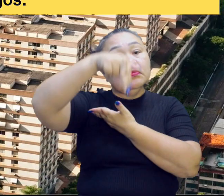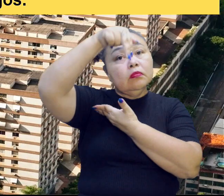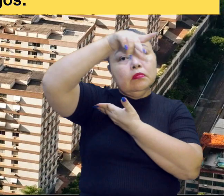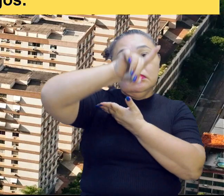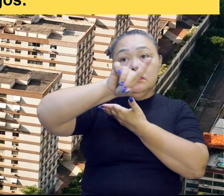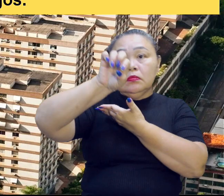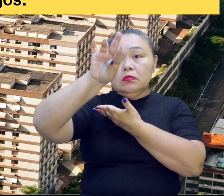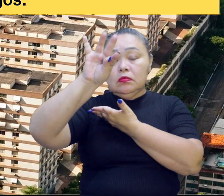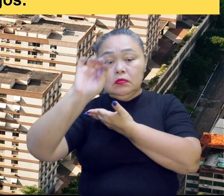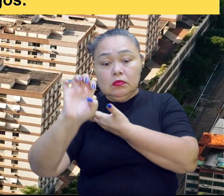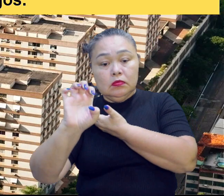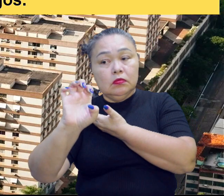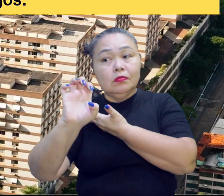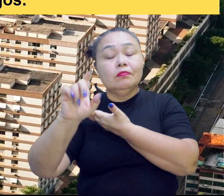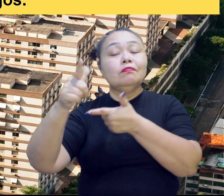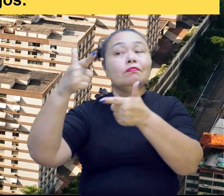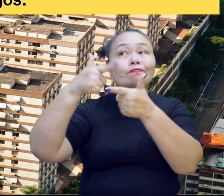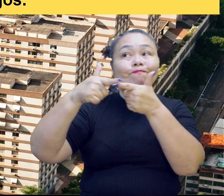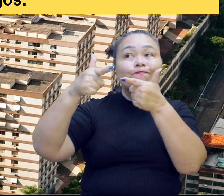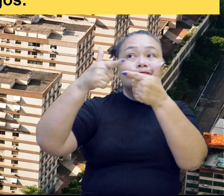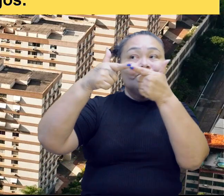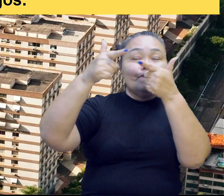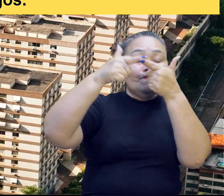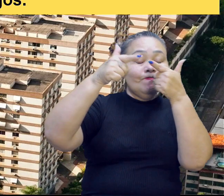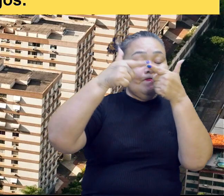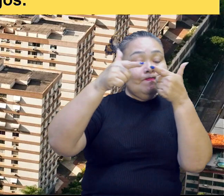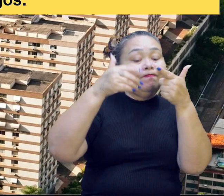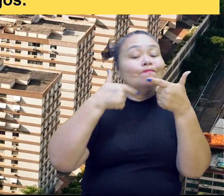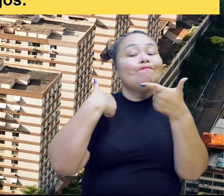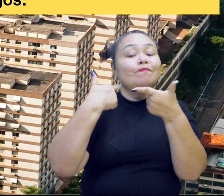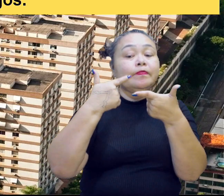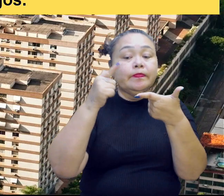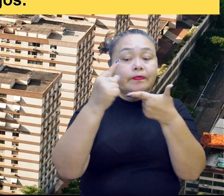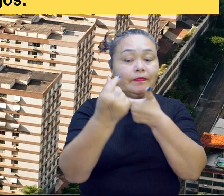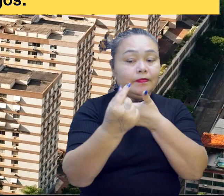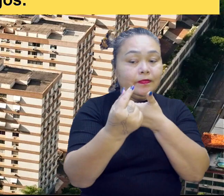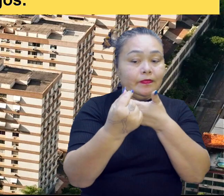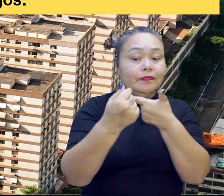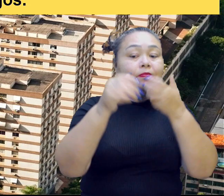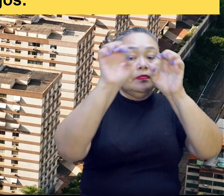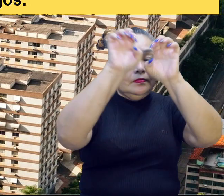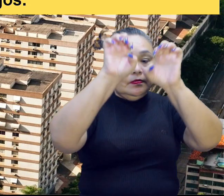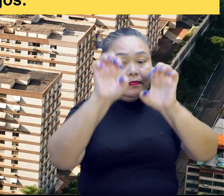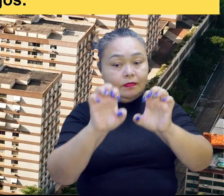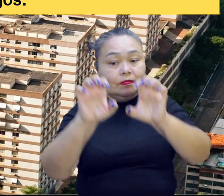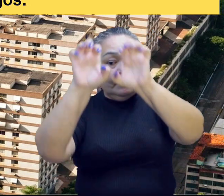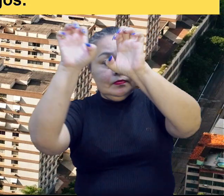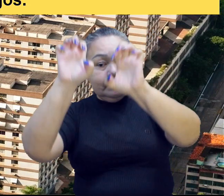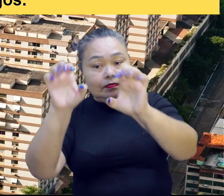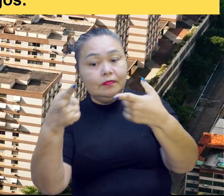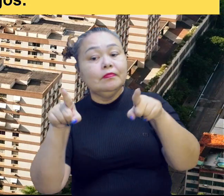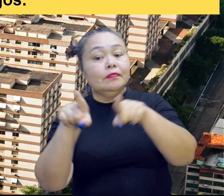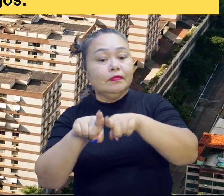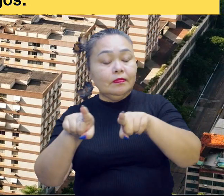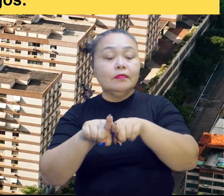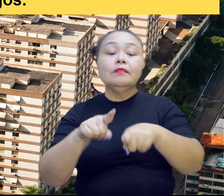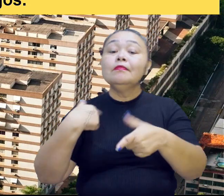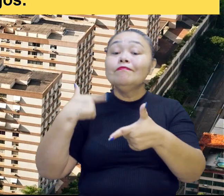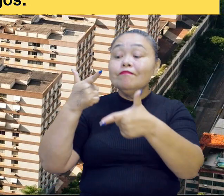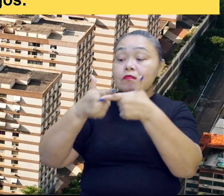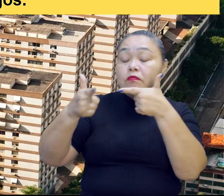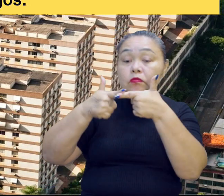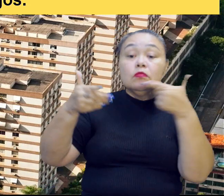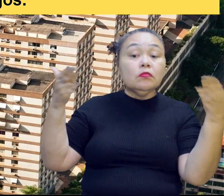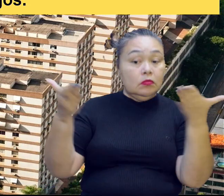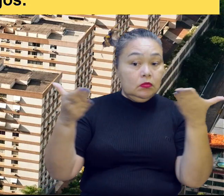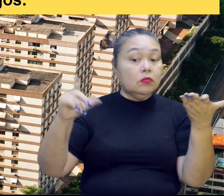Norte e Nordeste enfrentaram maiores dificuldades econômicas estruturais. Então, entre os problemas que nós